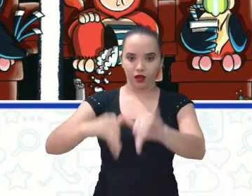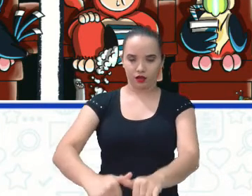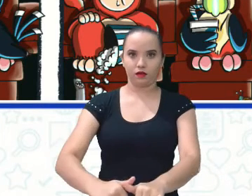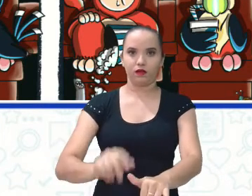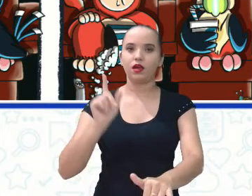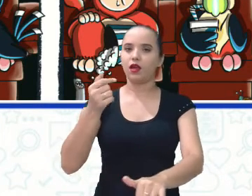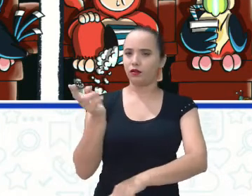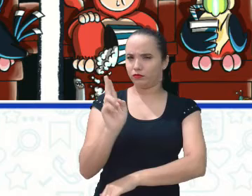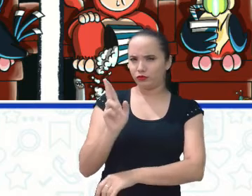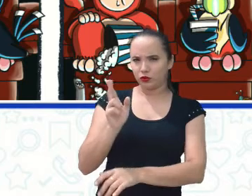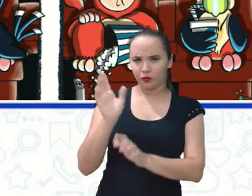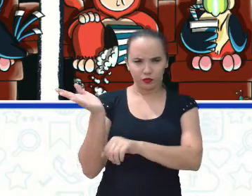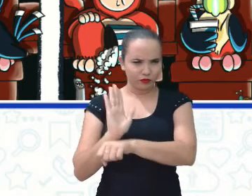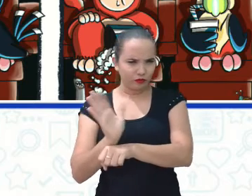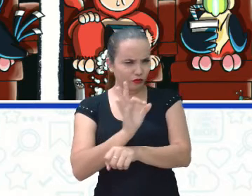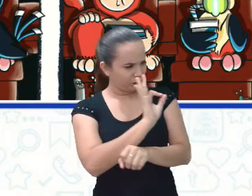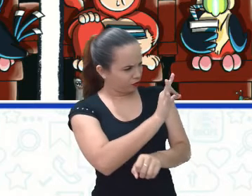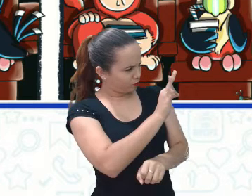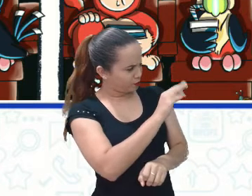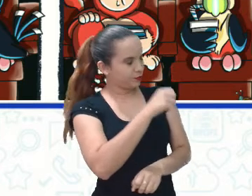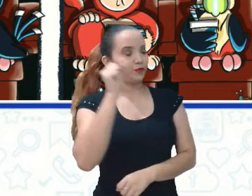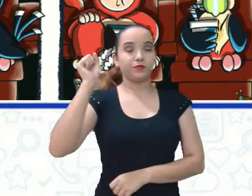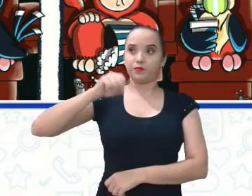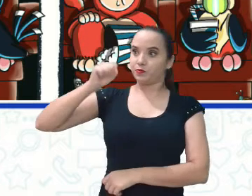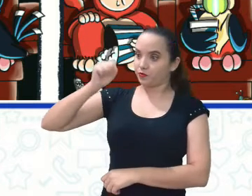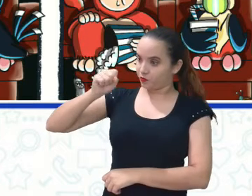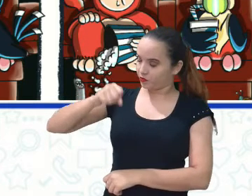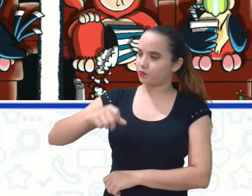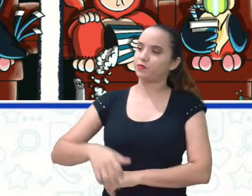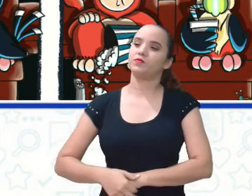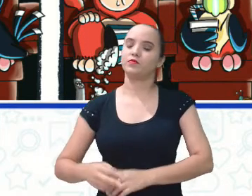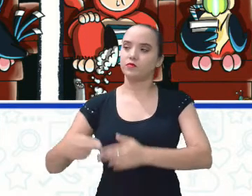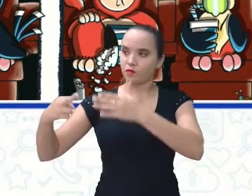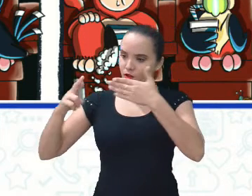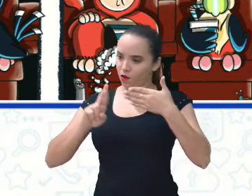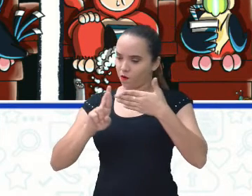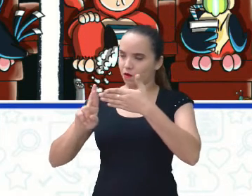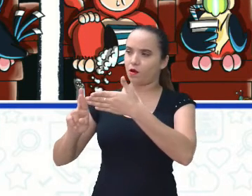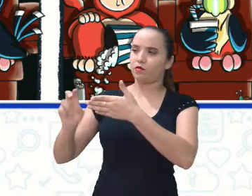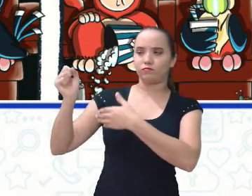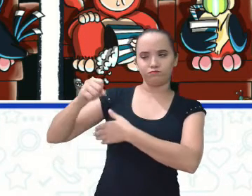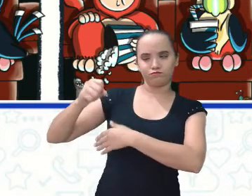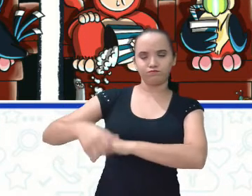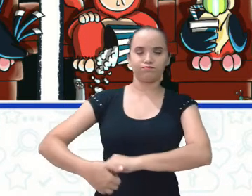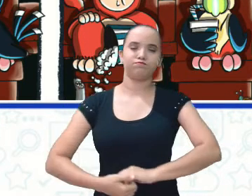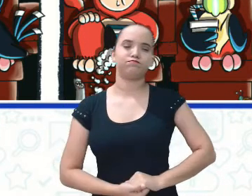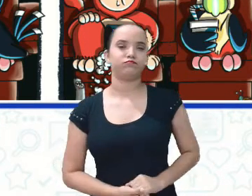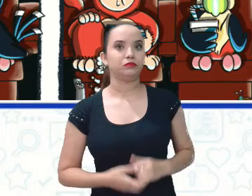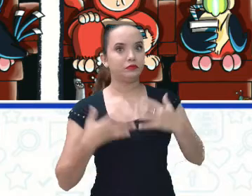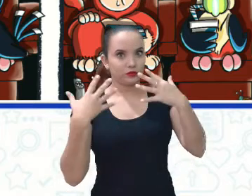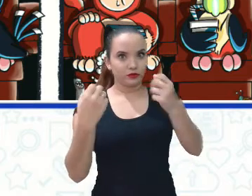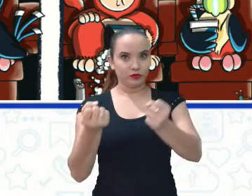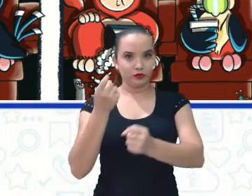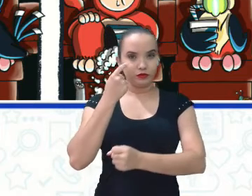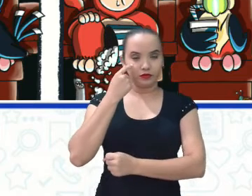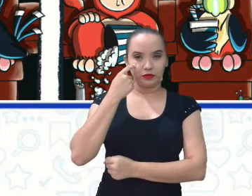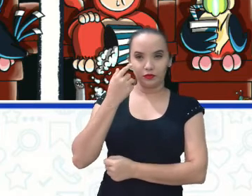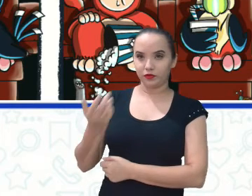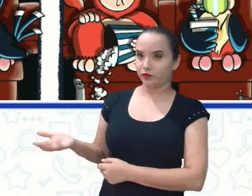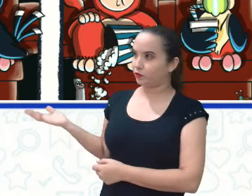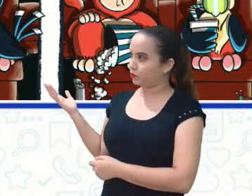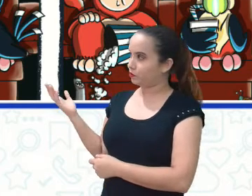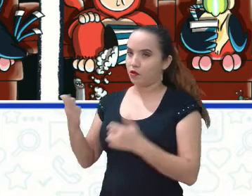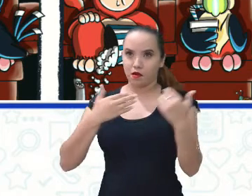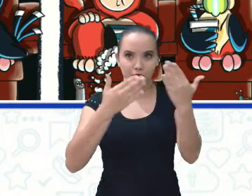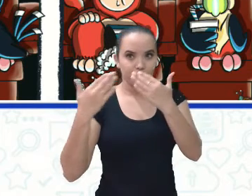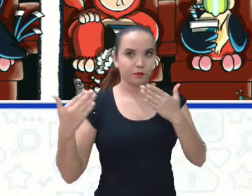filme, né? É verdade, é uma referência, Pois né? é, uma referência, esse título aí primeiro. Vamos ver aqui o discurso,